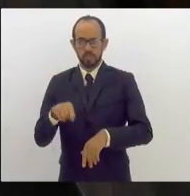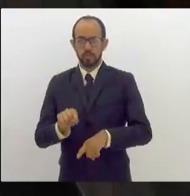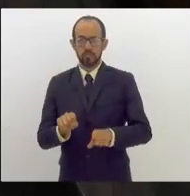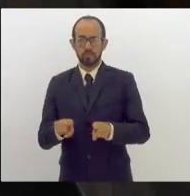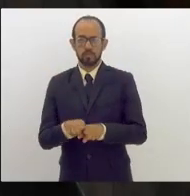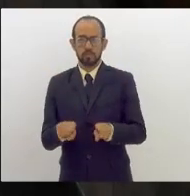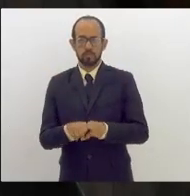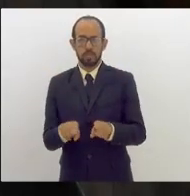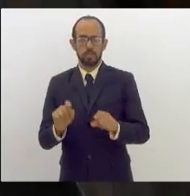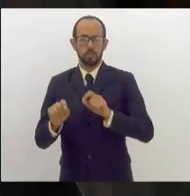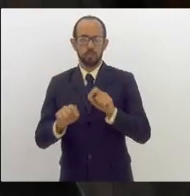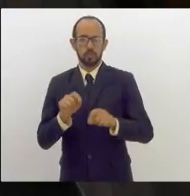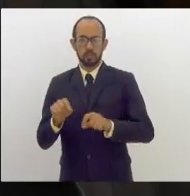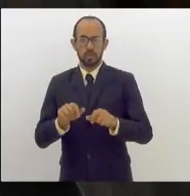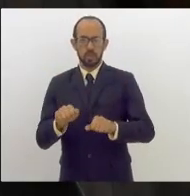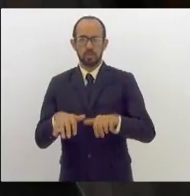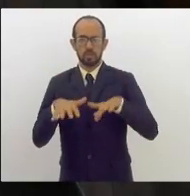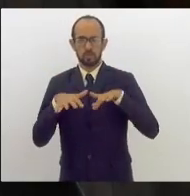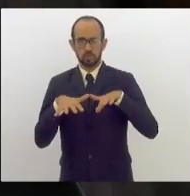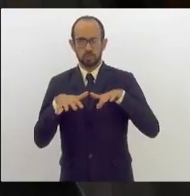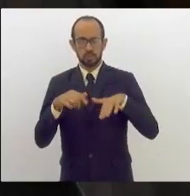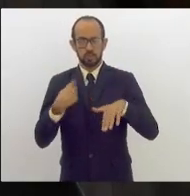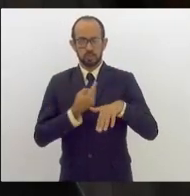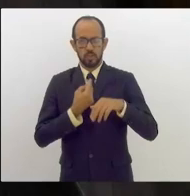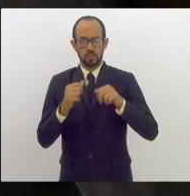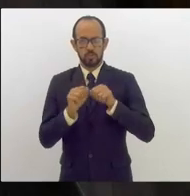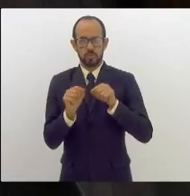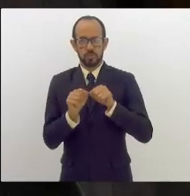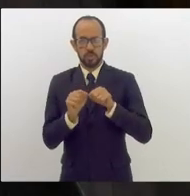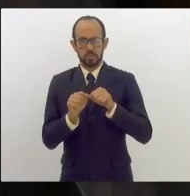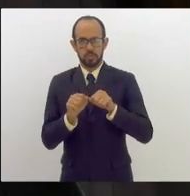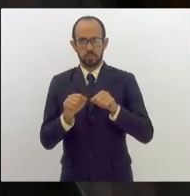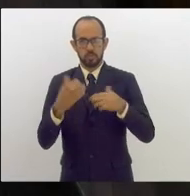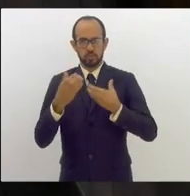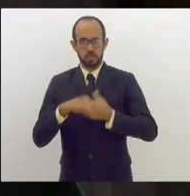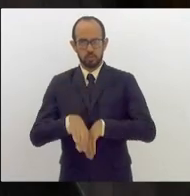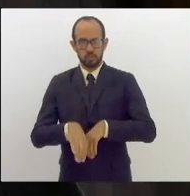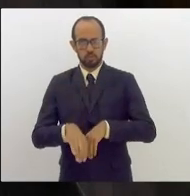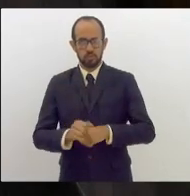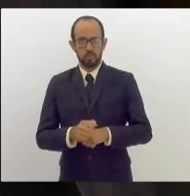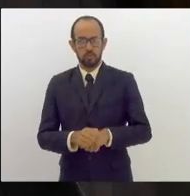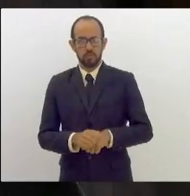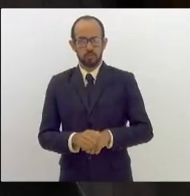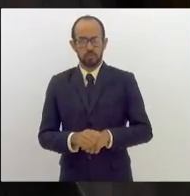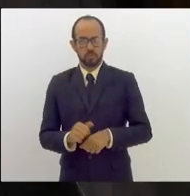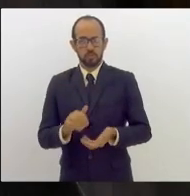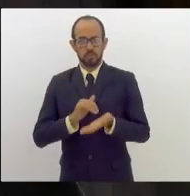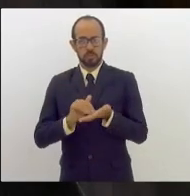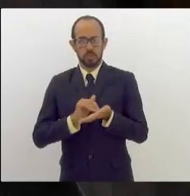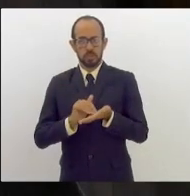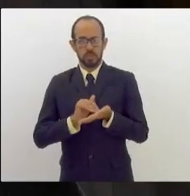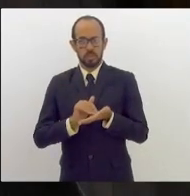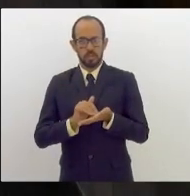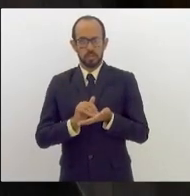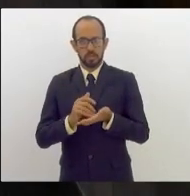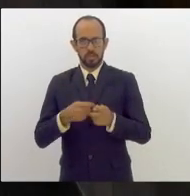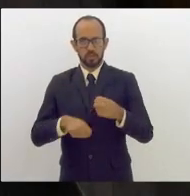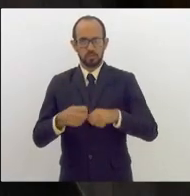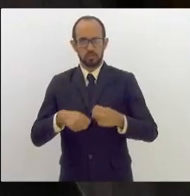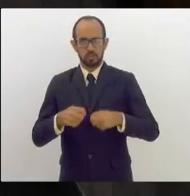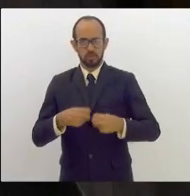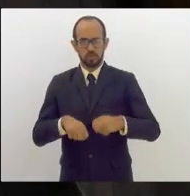justamente a audiência que realizamos dos concursos públicos da Secretaria de Administração